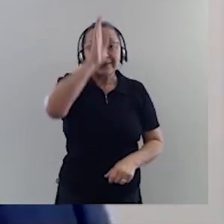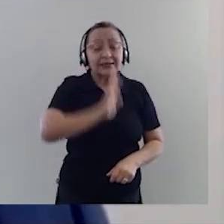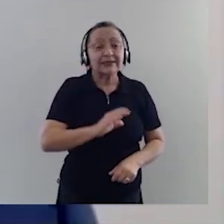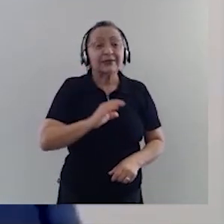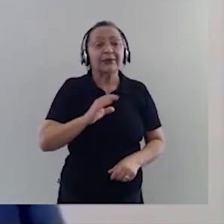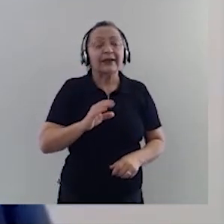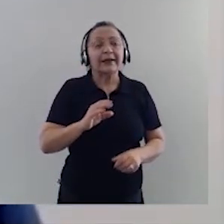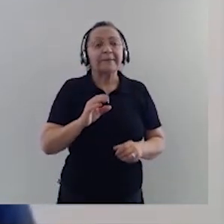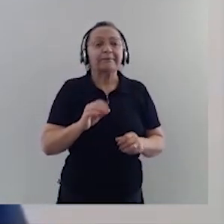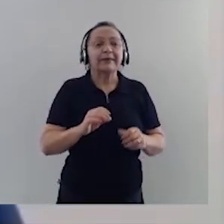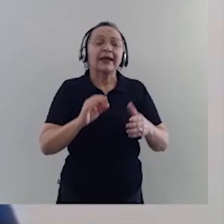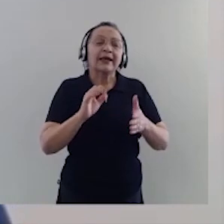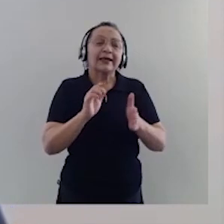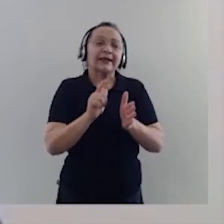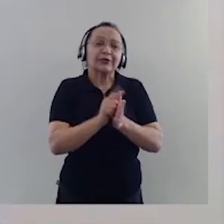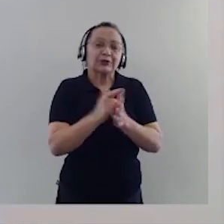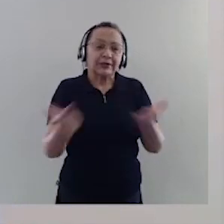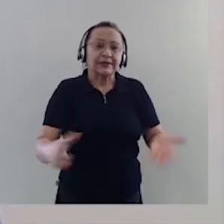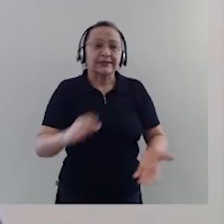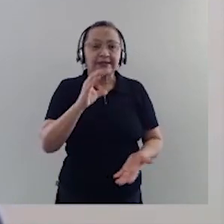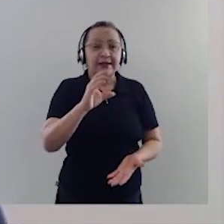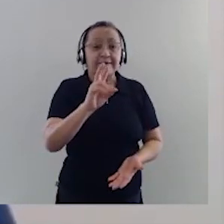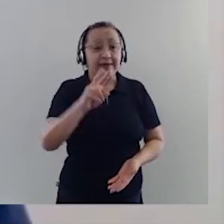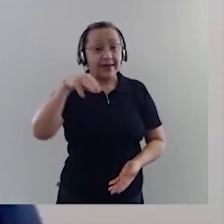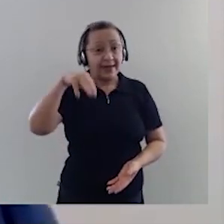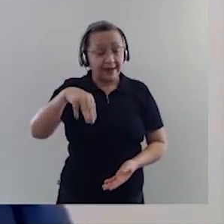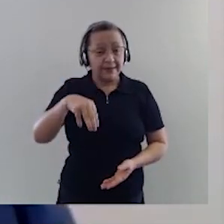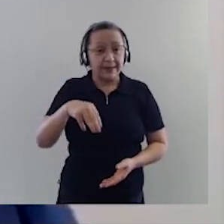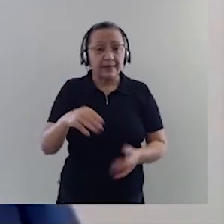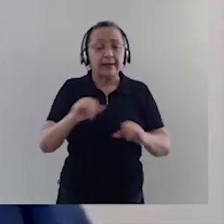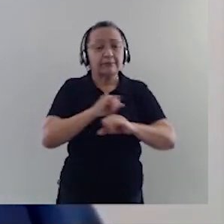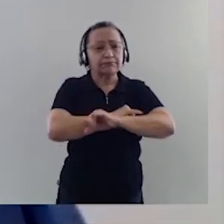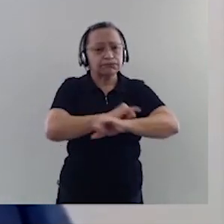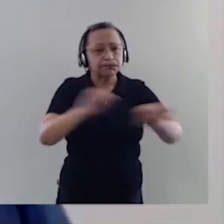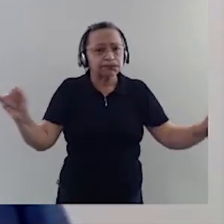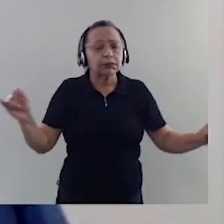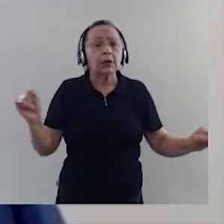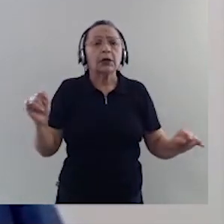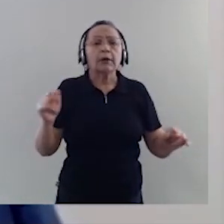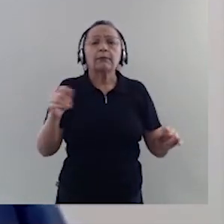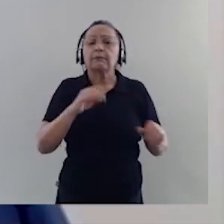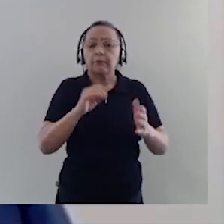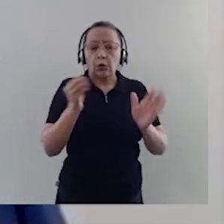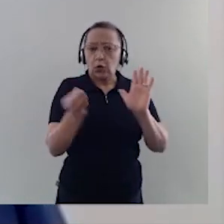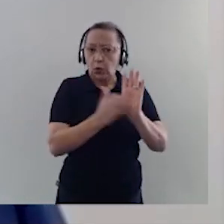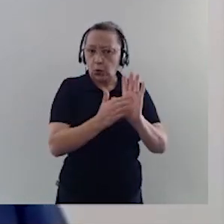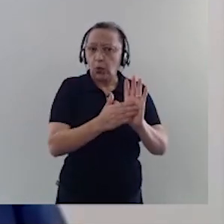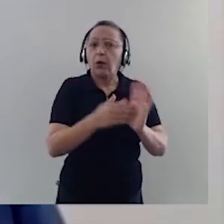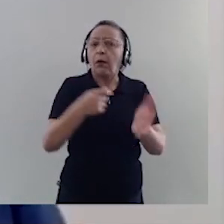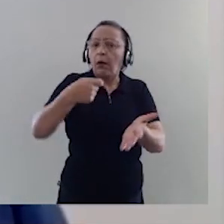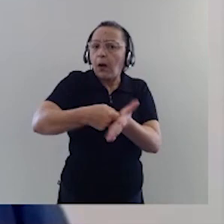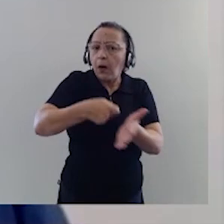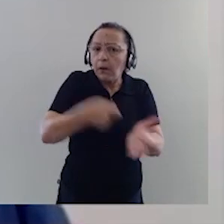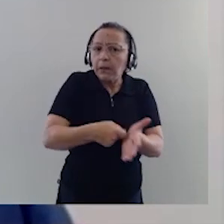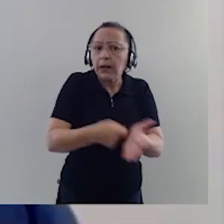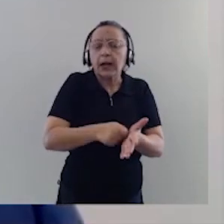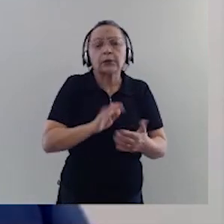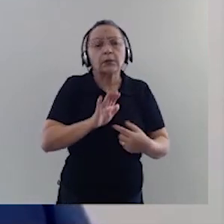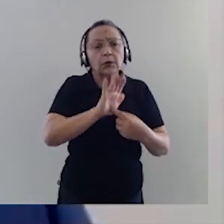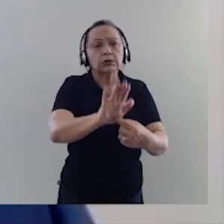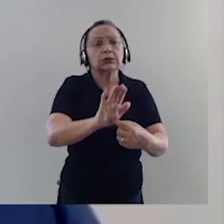CVM publicou um ofício circular onde ela menciona a obrigatoriedade da revelação de